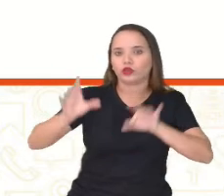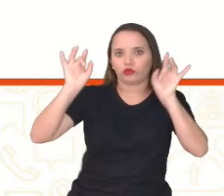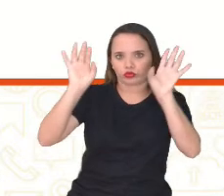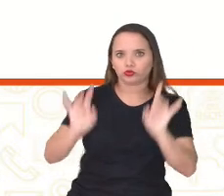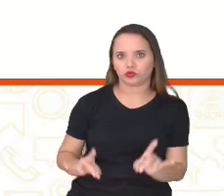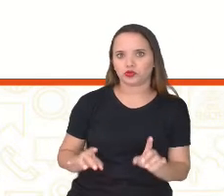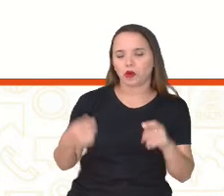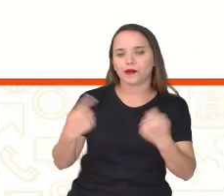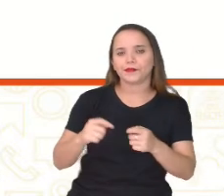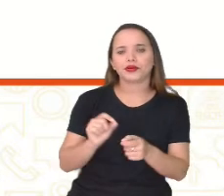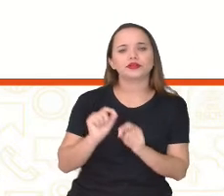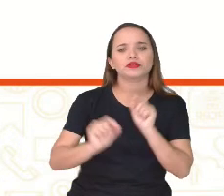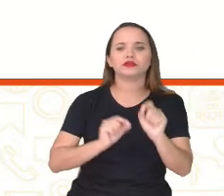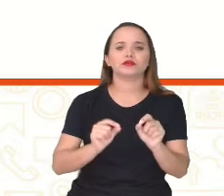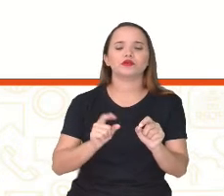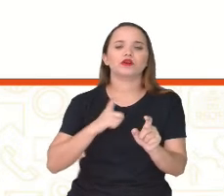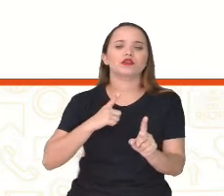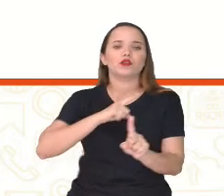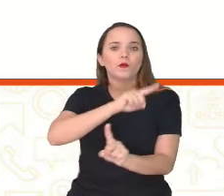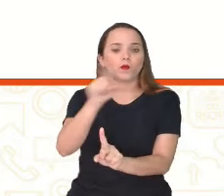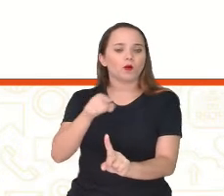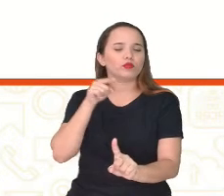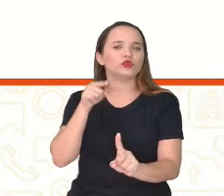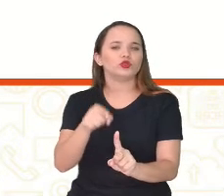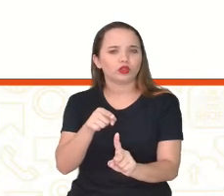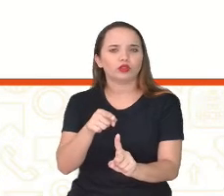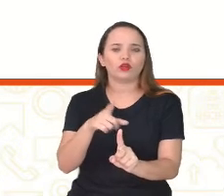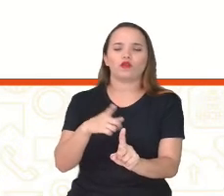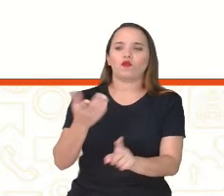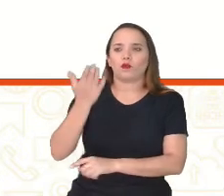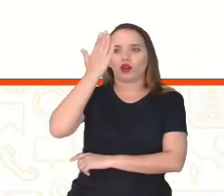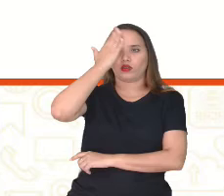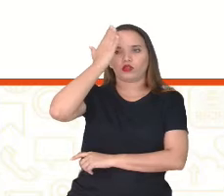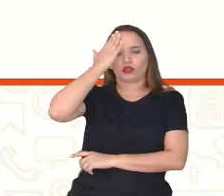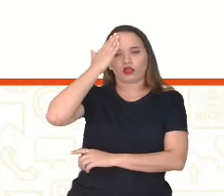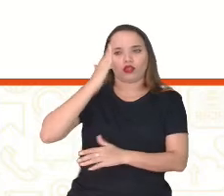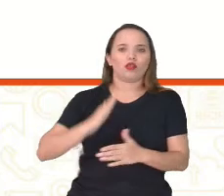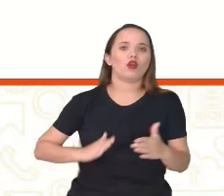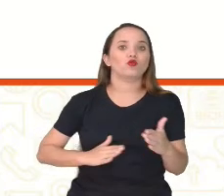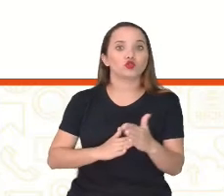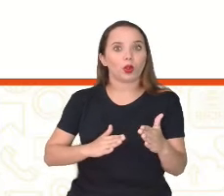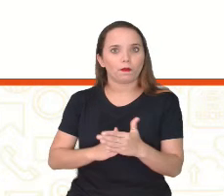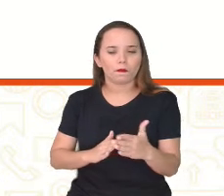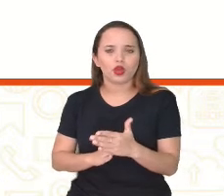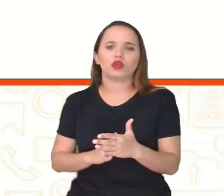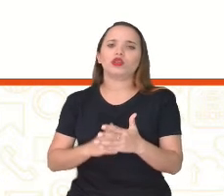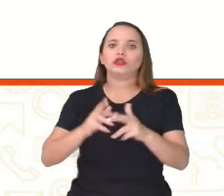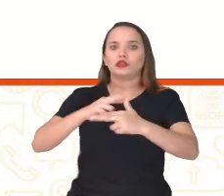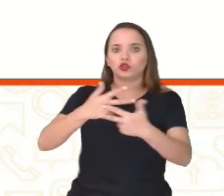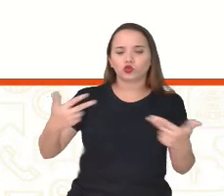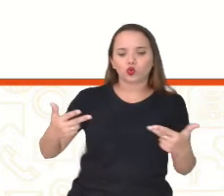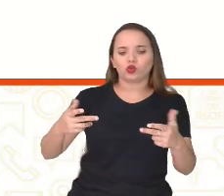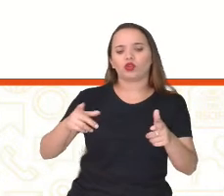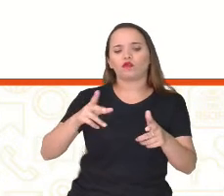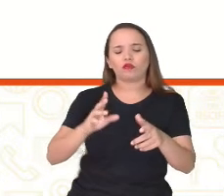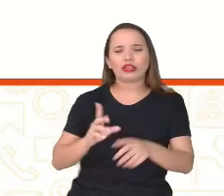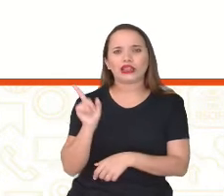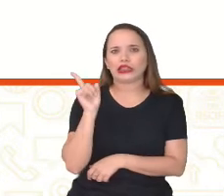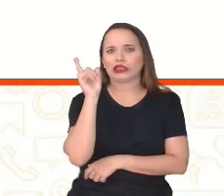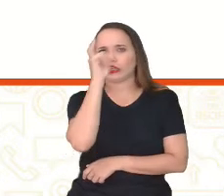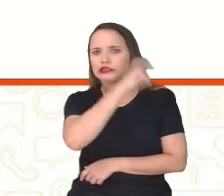ser realizada objetivando, identificar impedimentos que estejam dificultando o seu